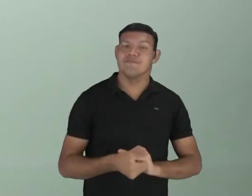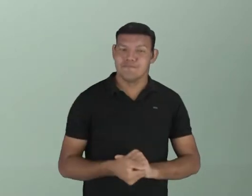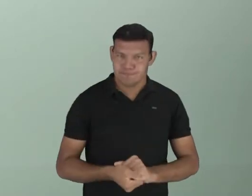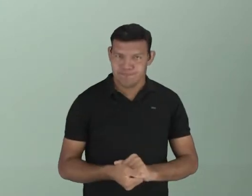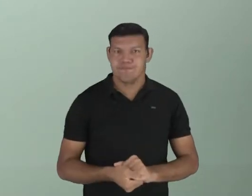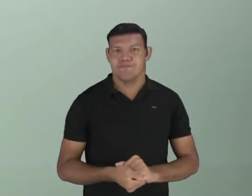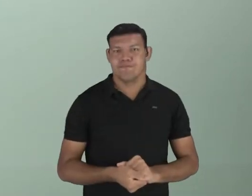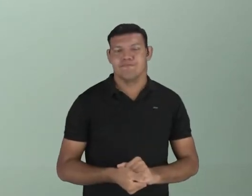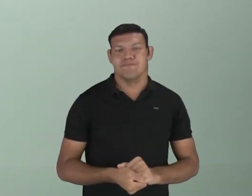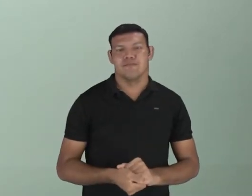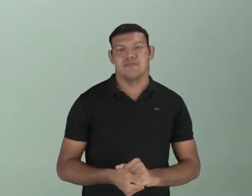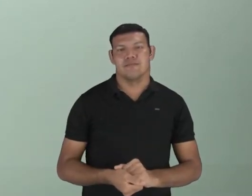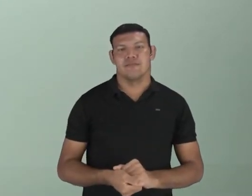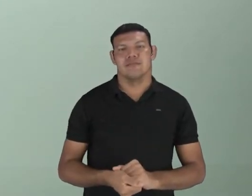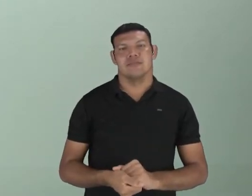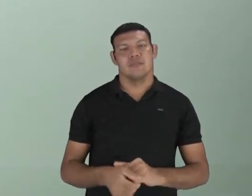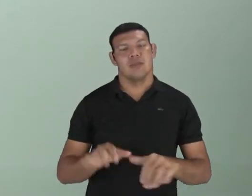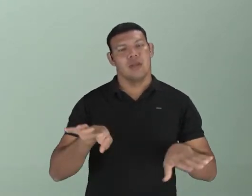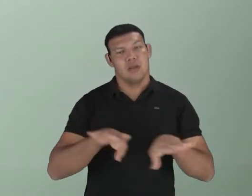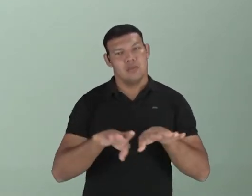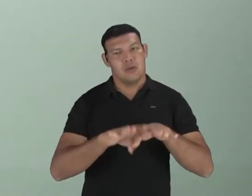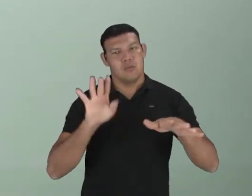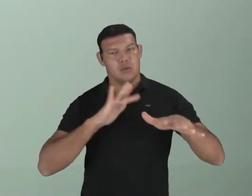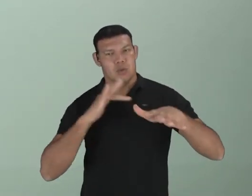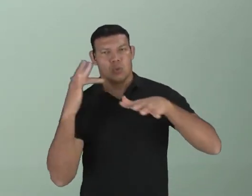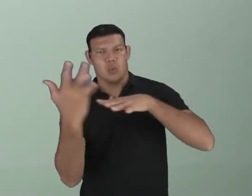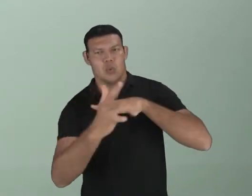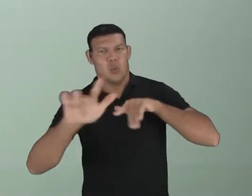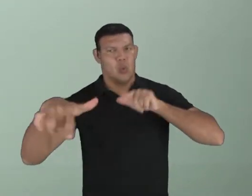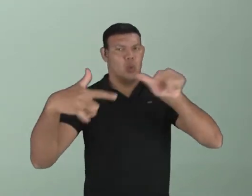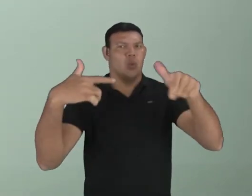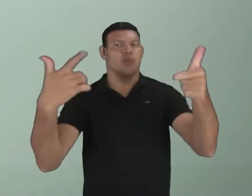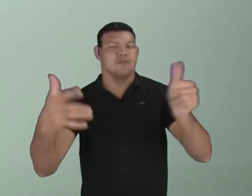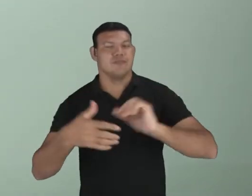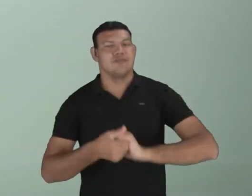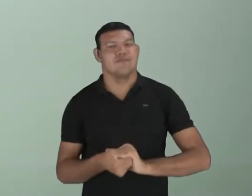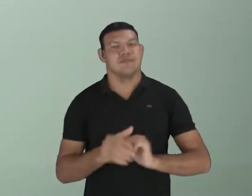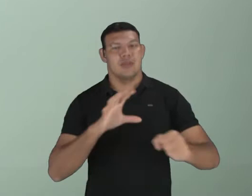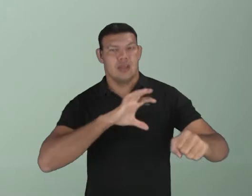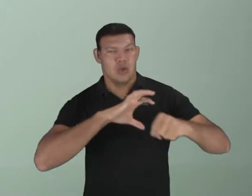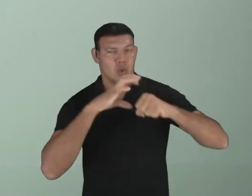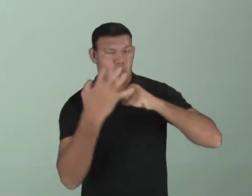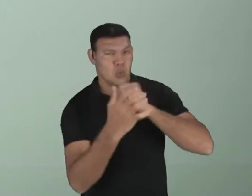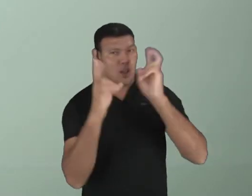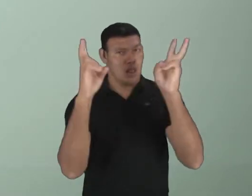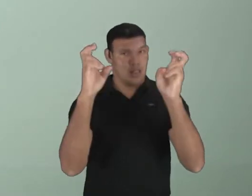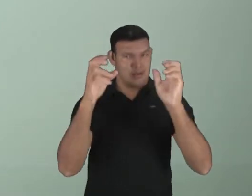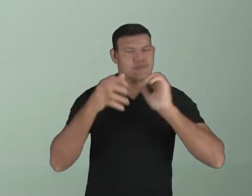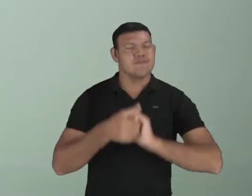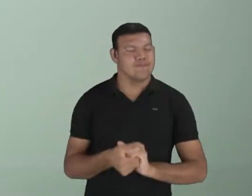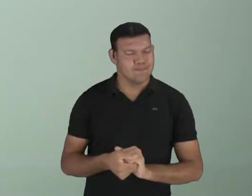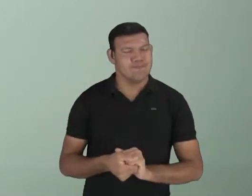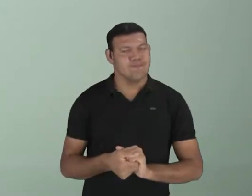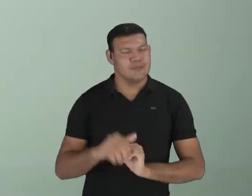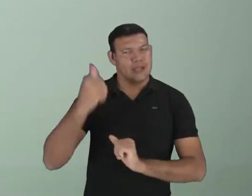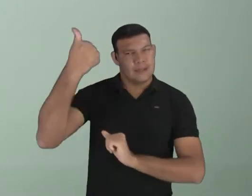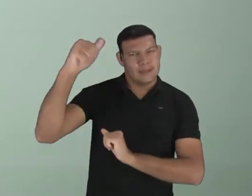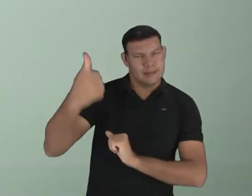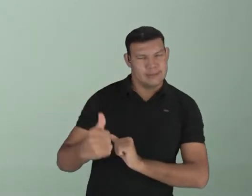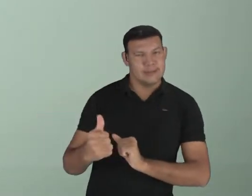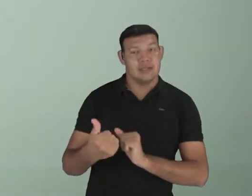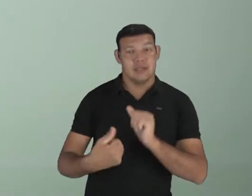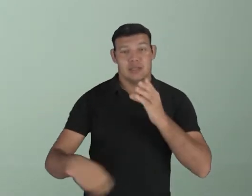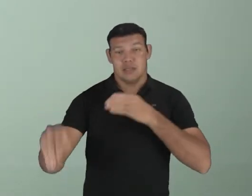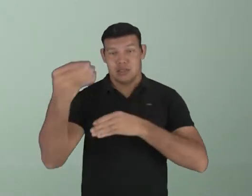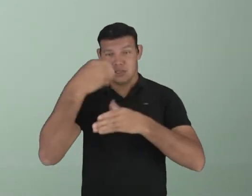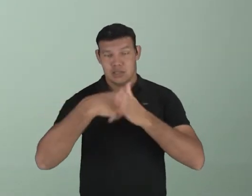está sendo divulgado em outros meios. Veja como o tema coronavírus está sendo tratado neste gênero